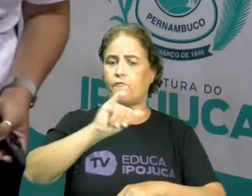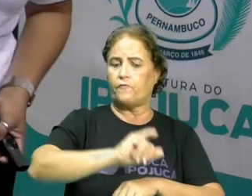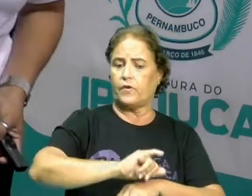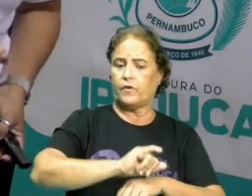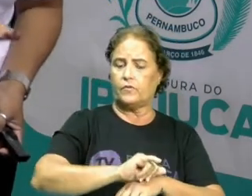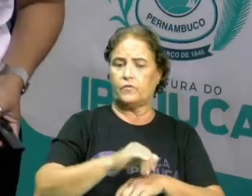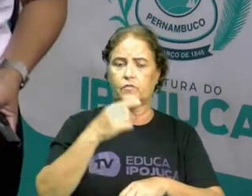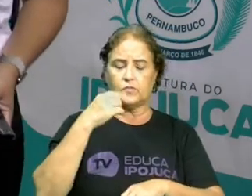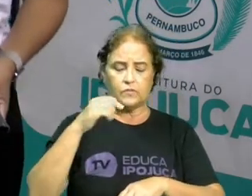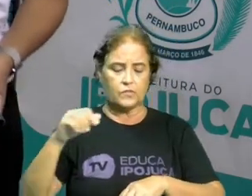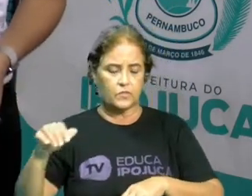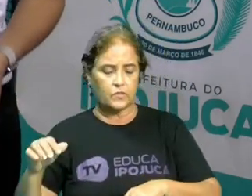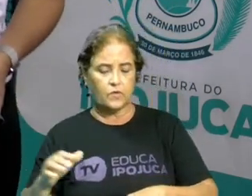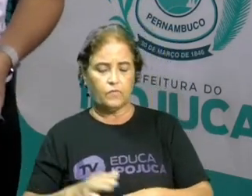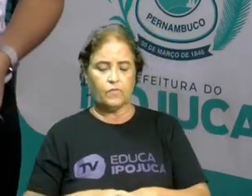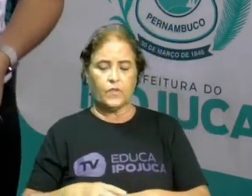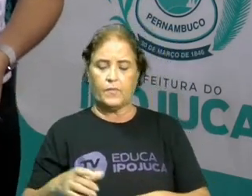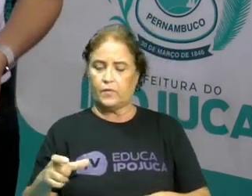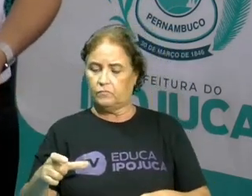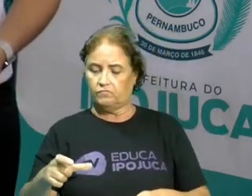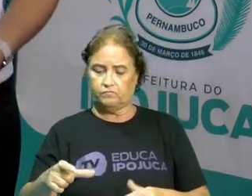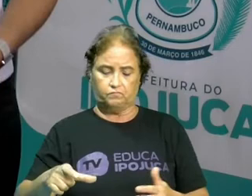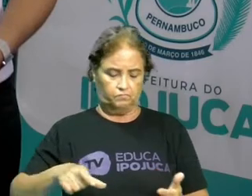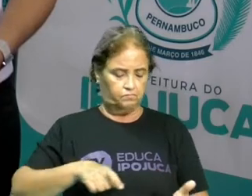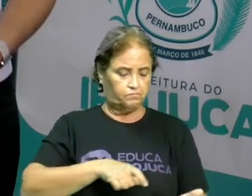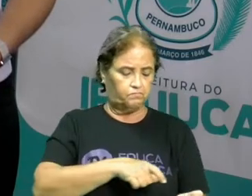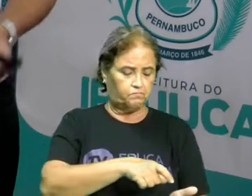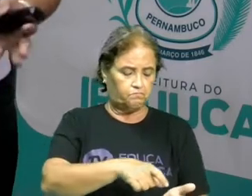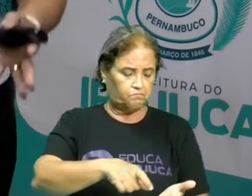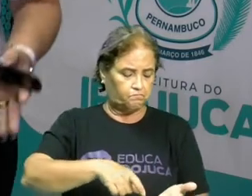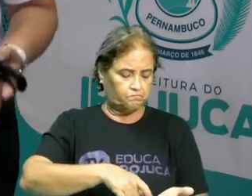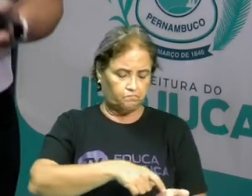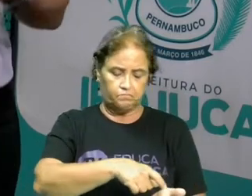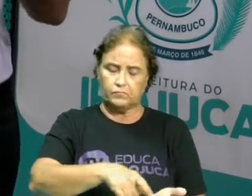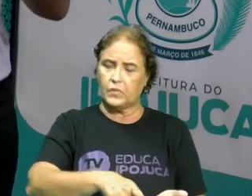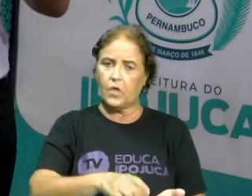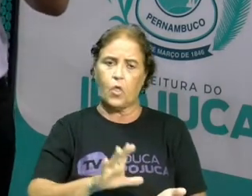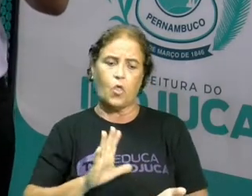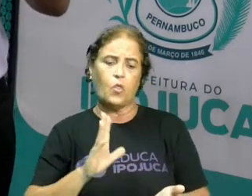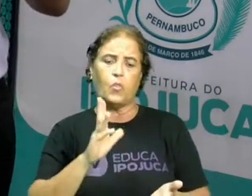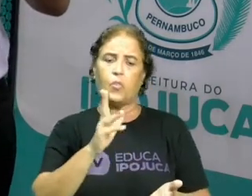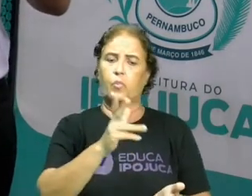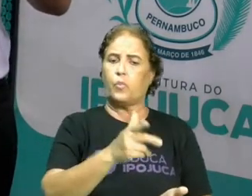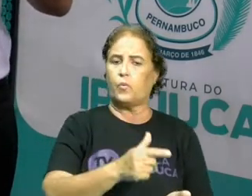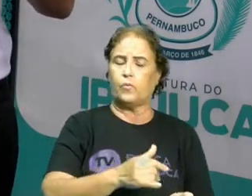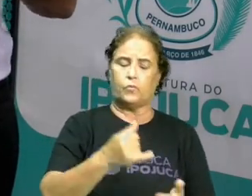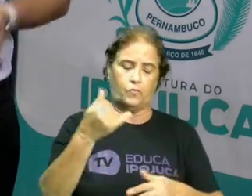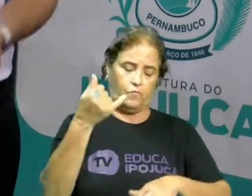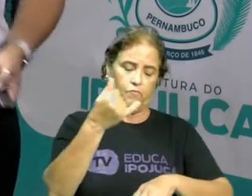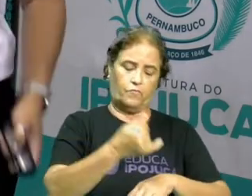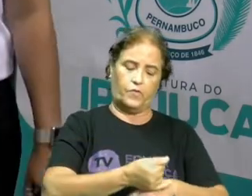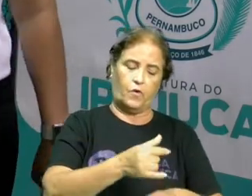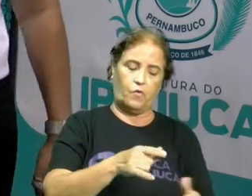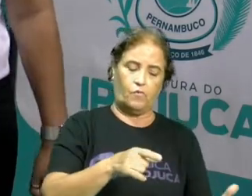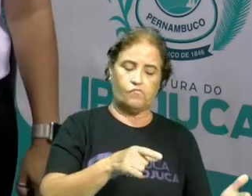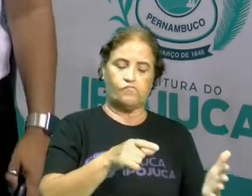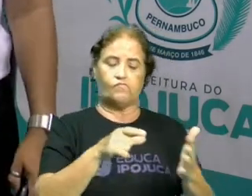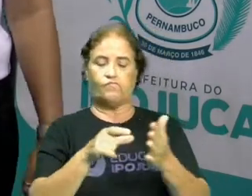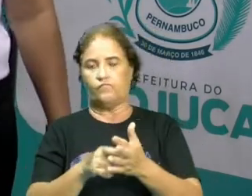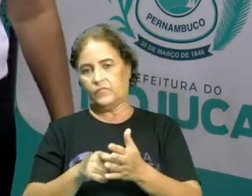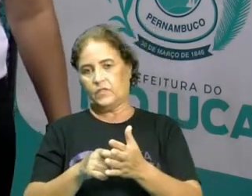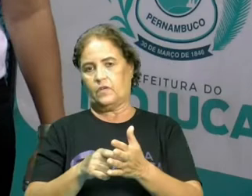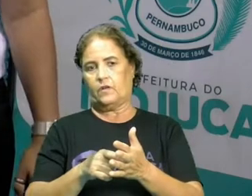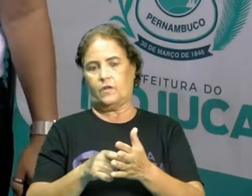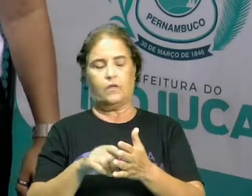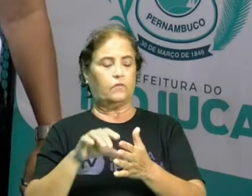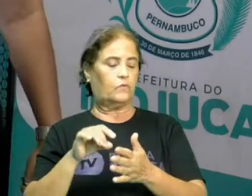Simples. Eu vou passar um ímã. Então, todo o pó de ferro que está ali vai ser atraído pelo ímã e eu vou ficar ali depois